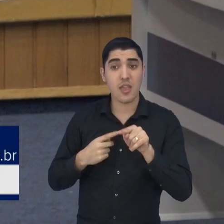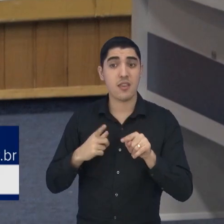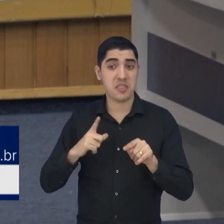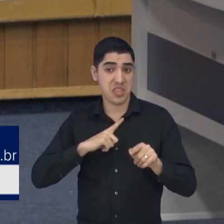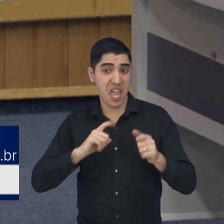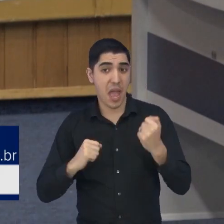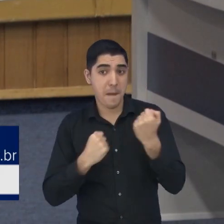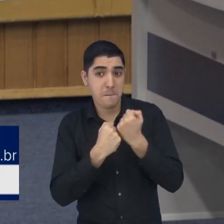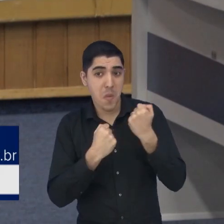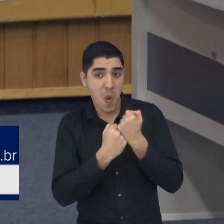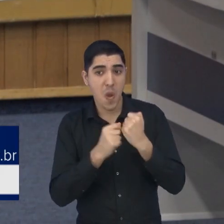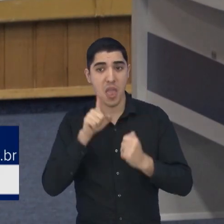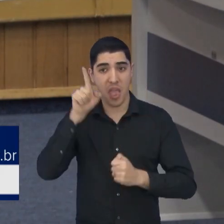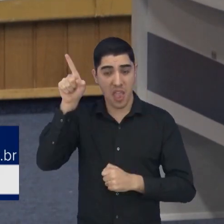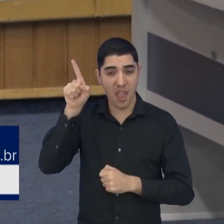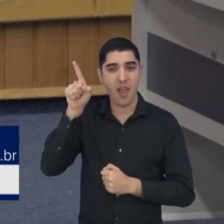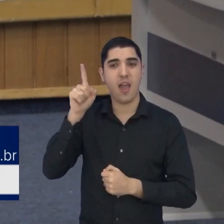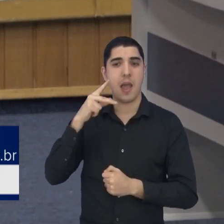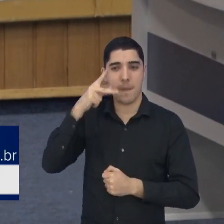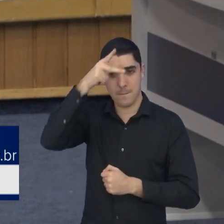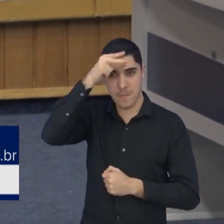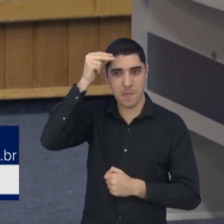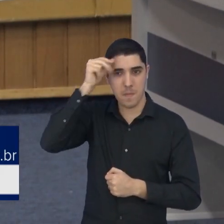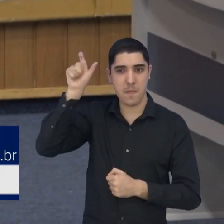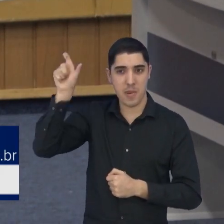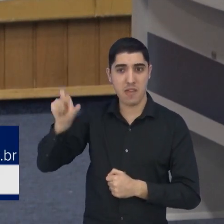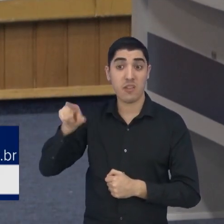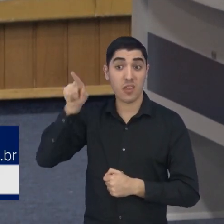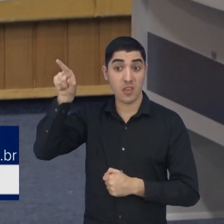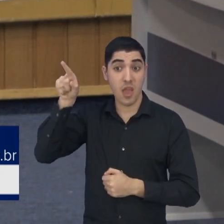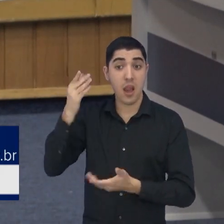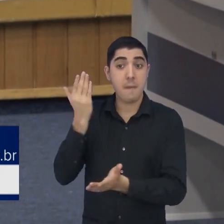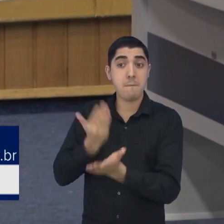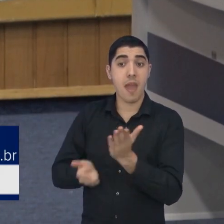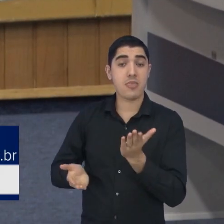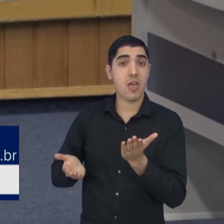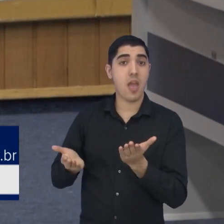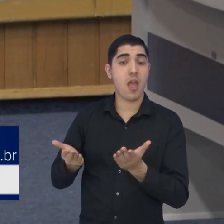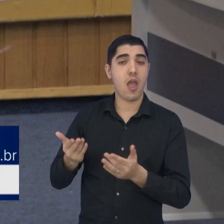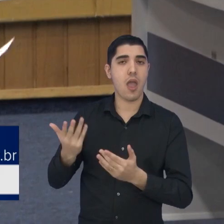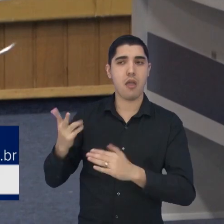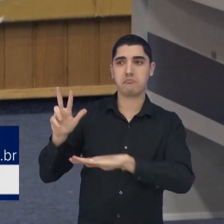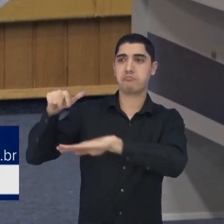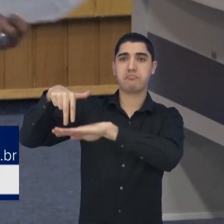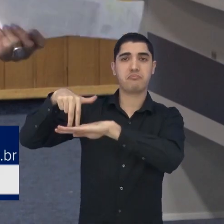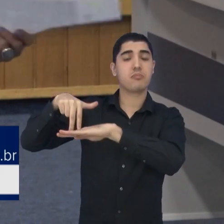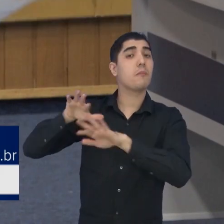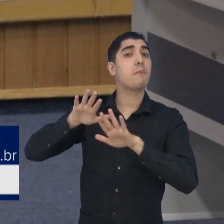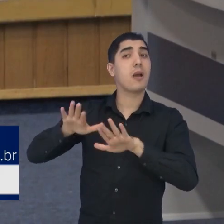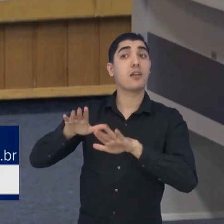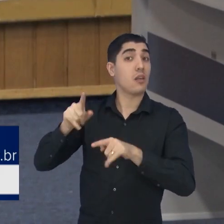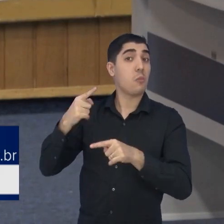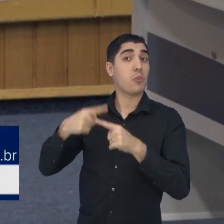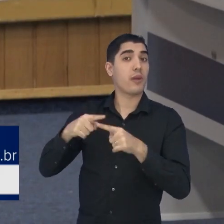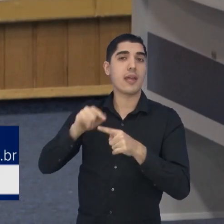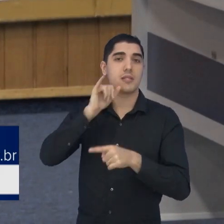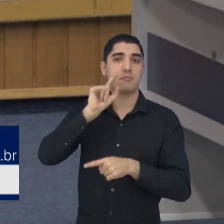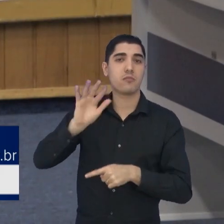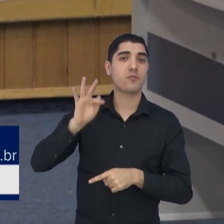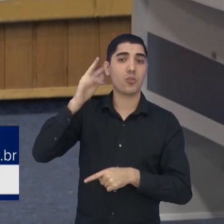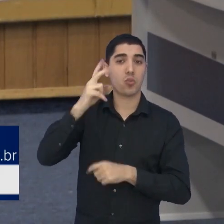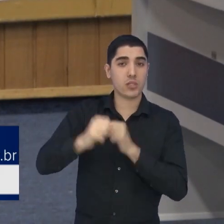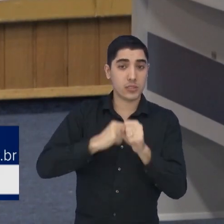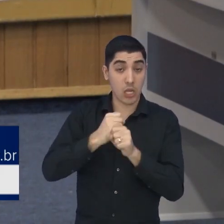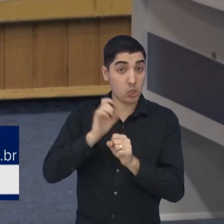em branco, né, e o prefeito perdendo a autonomia, porque de 2 em 2 anos ele pode, inclusive, reparar. Estou aqui